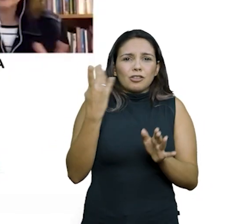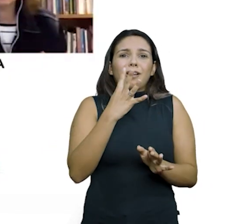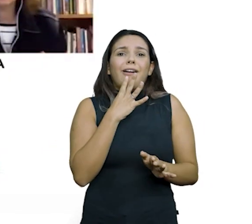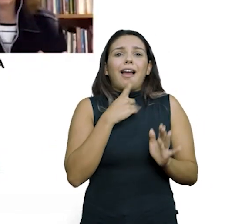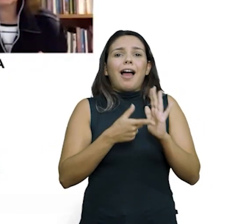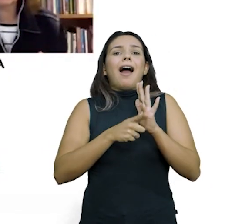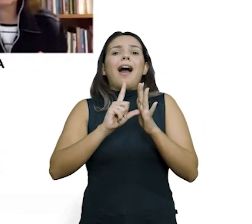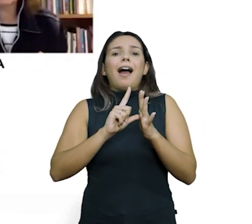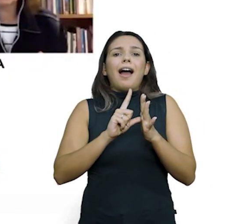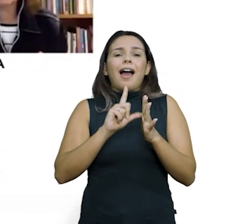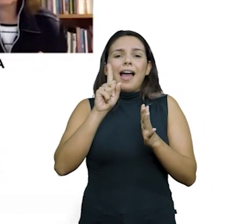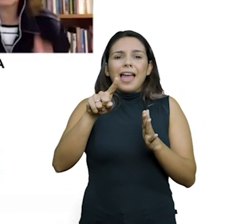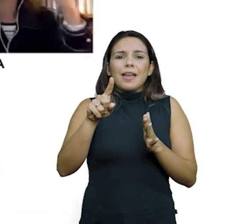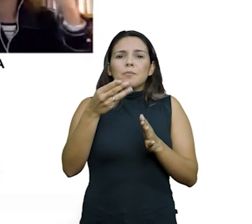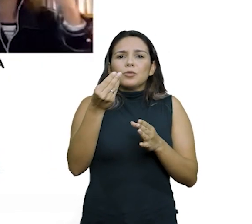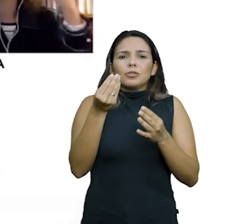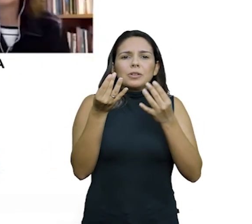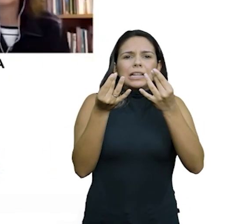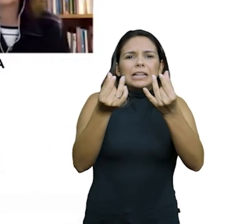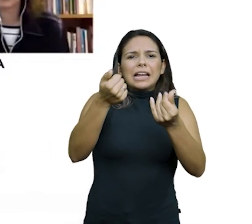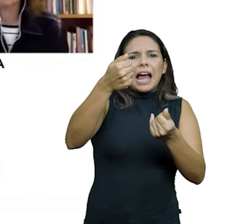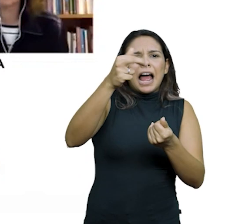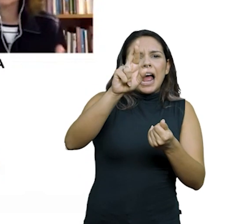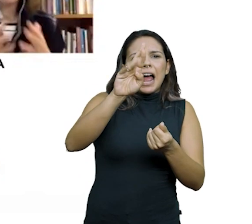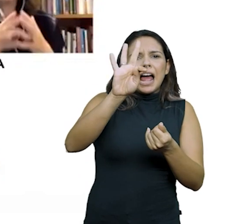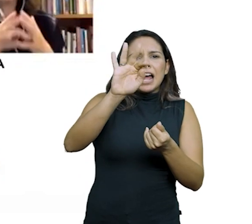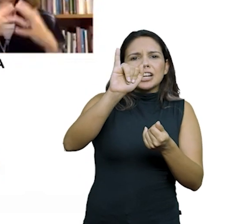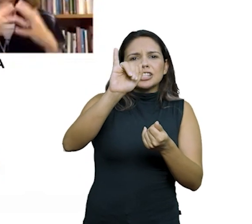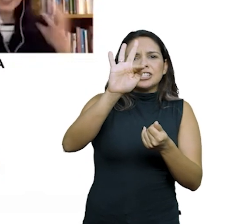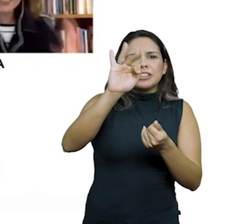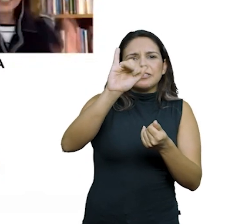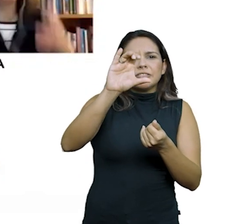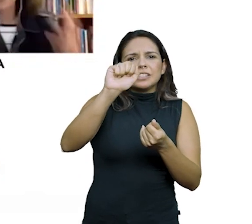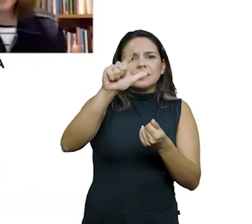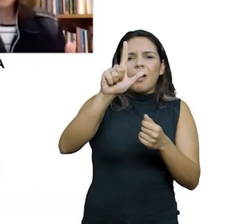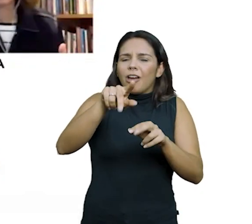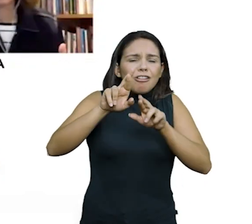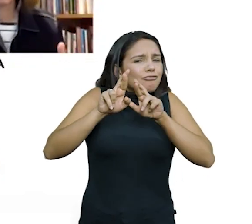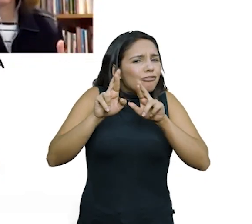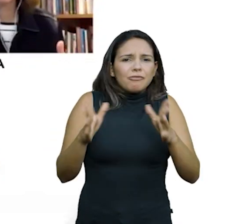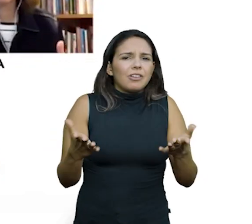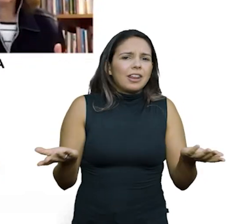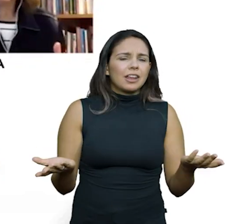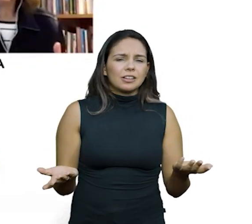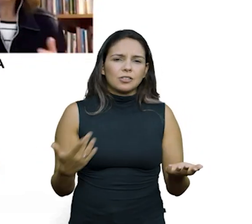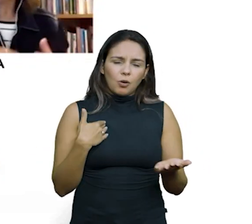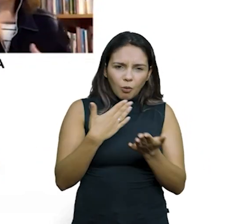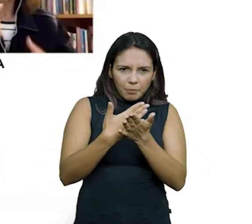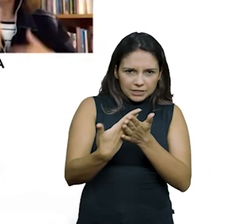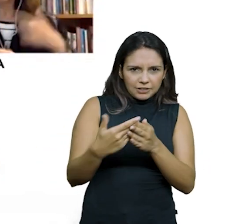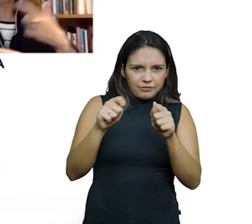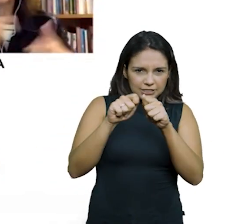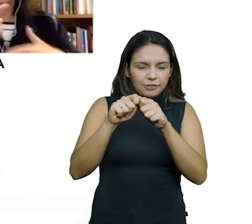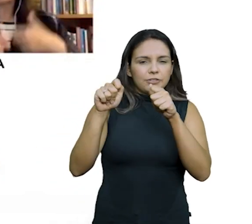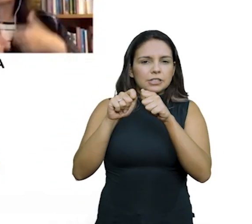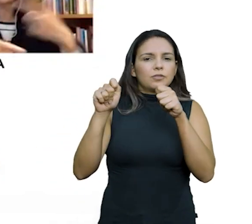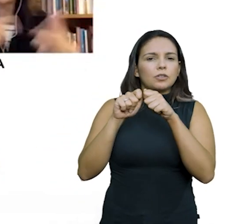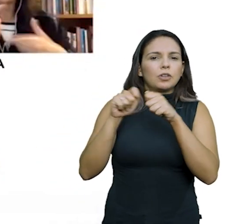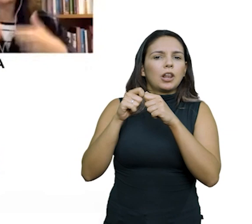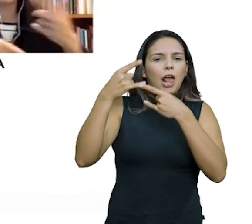gente conhecia. É artificial, não adianta, é diferente de tudo. E aí eu comecei a